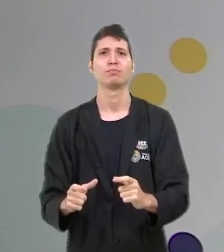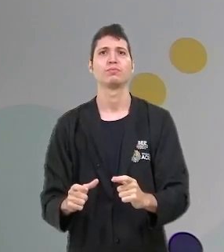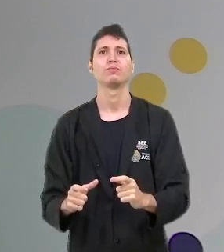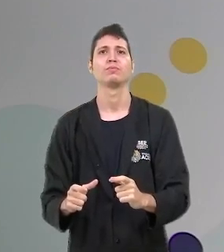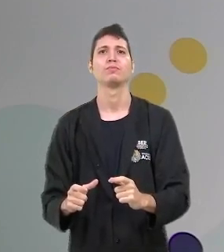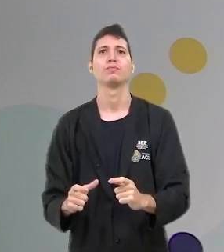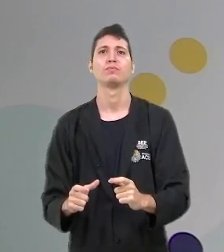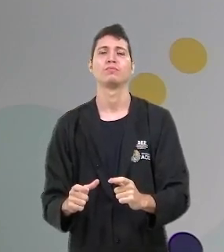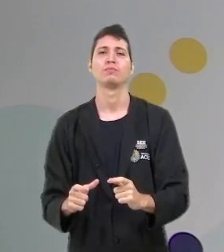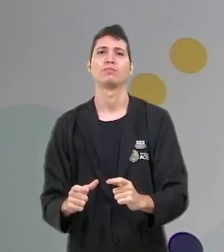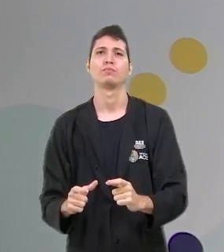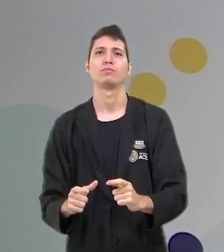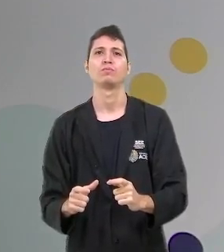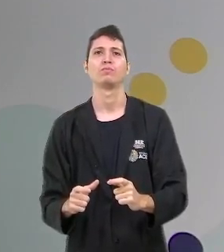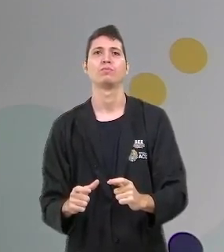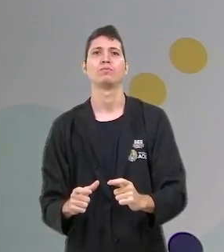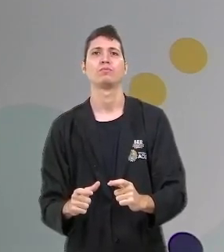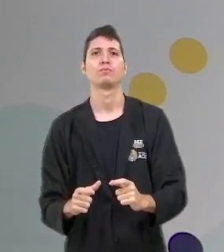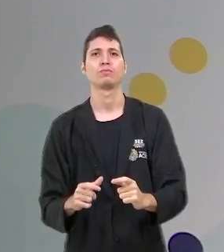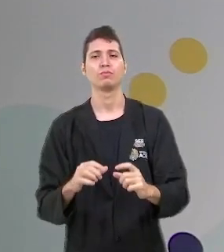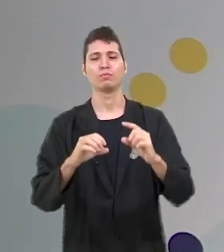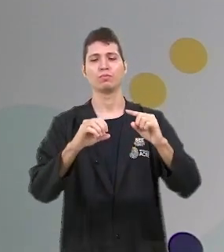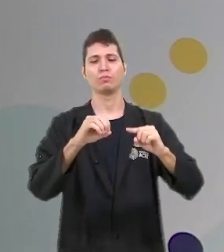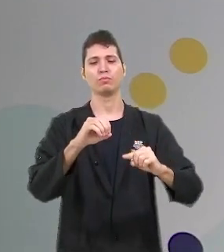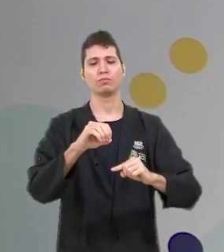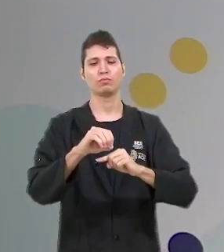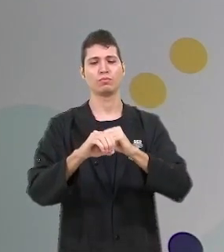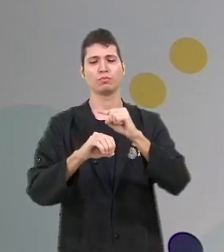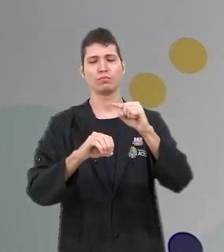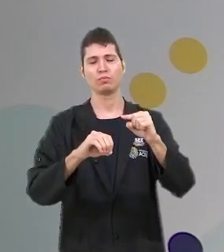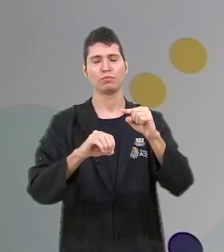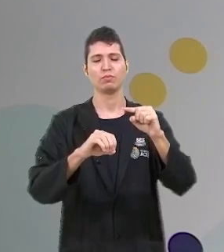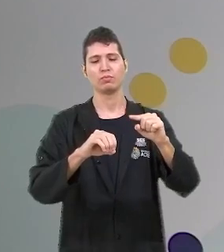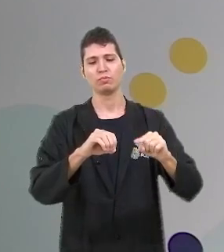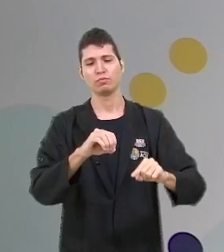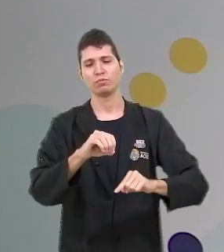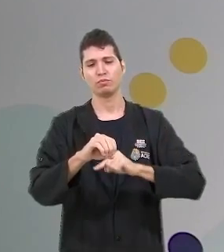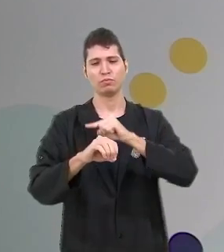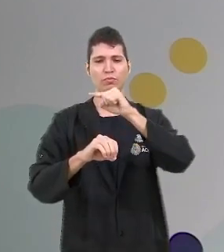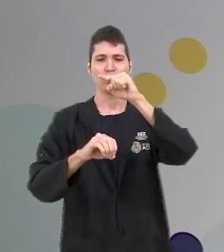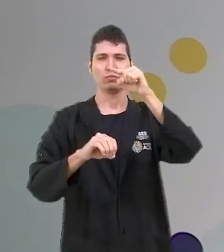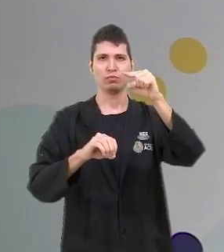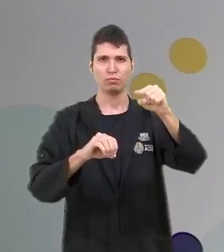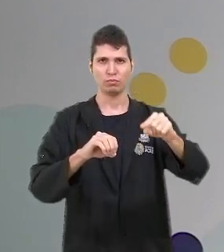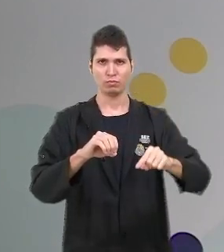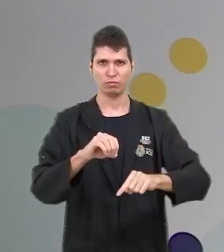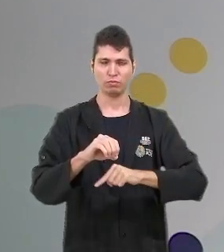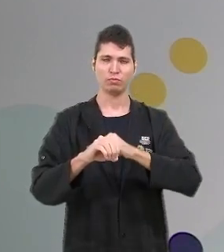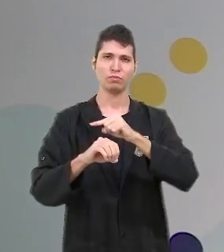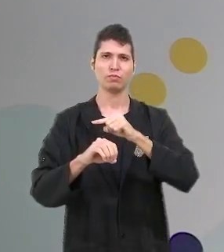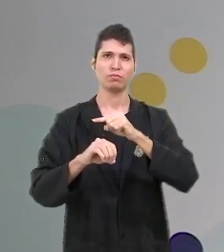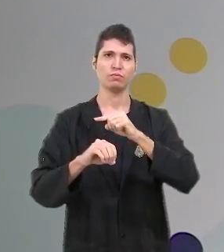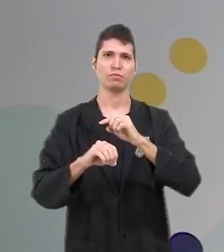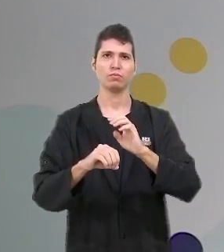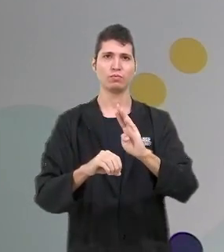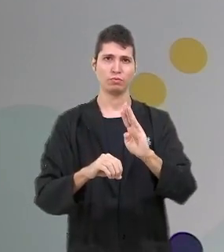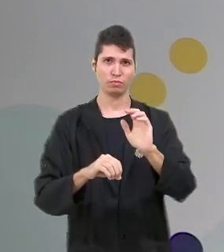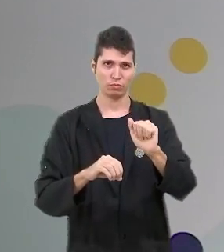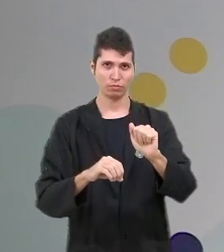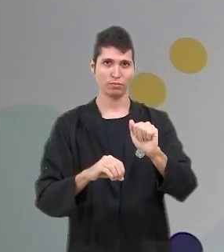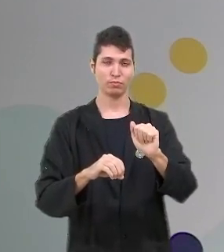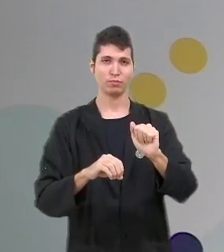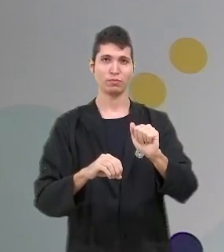os períodos, ou seja, a quantidade de camadas. O bário, quando eu observo ele